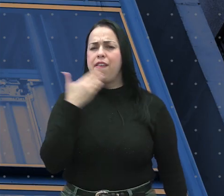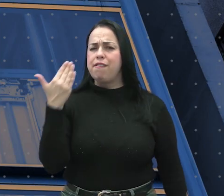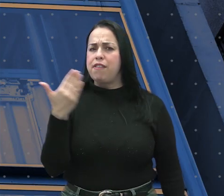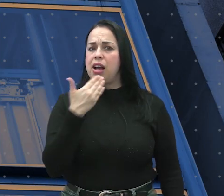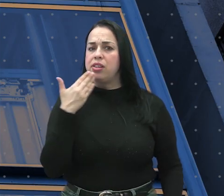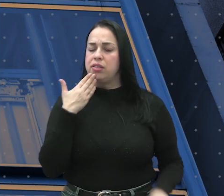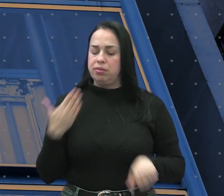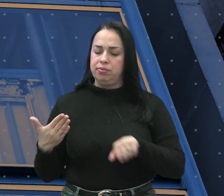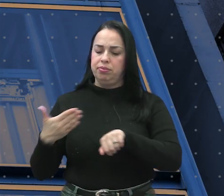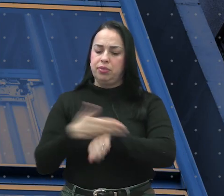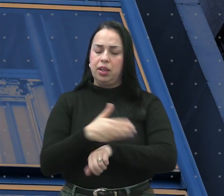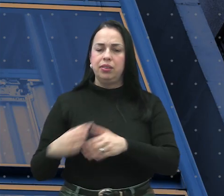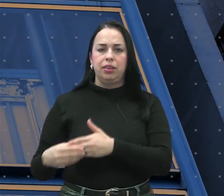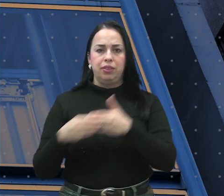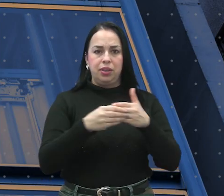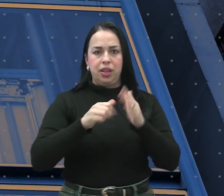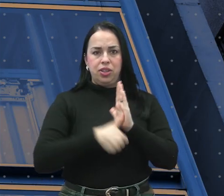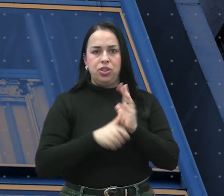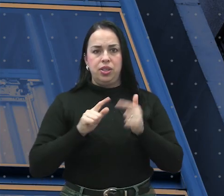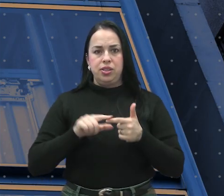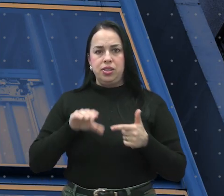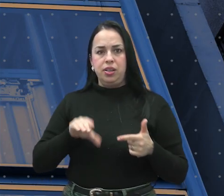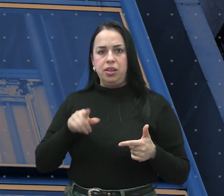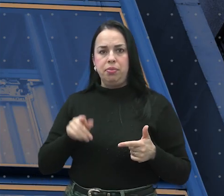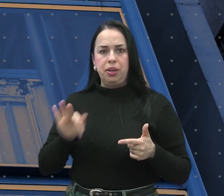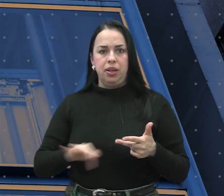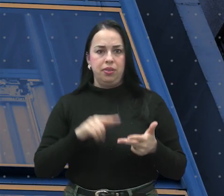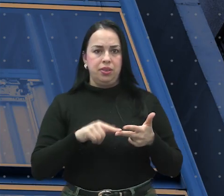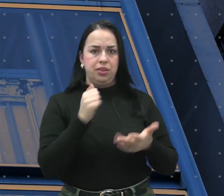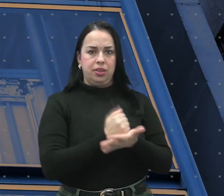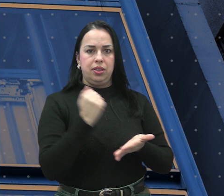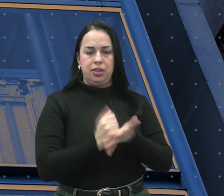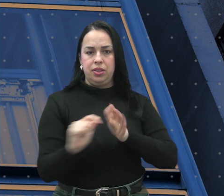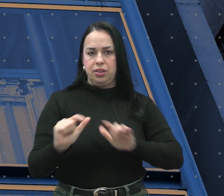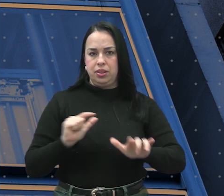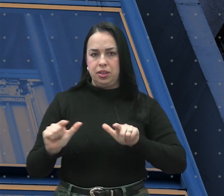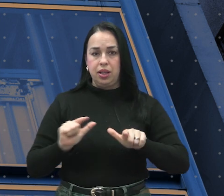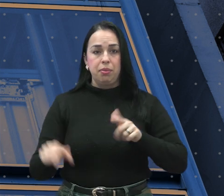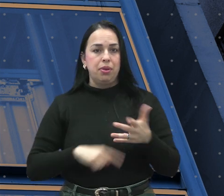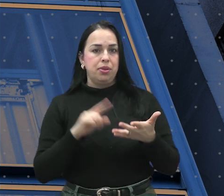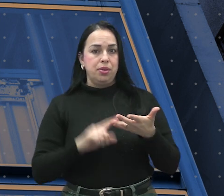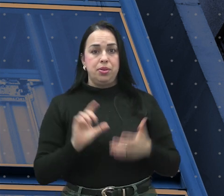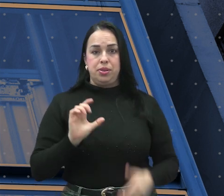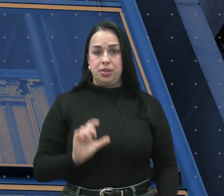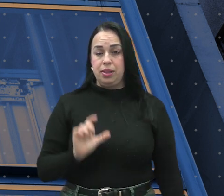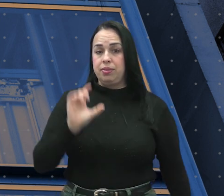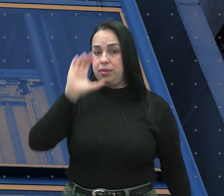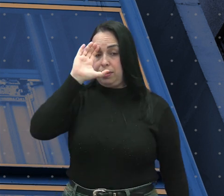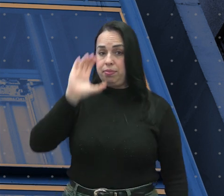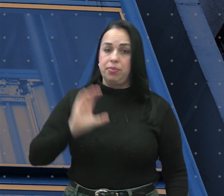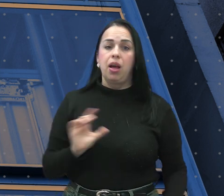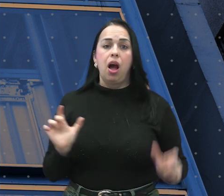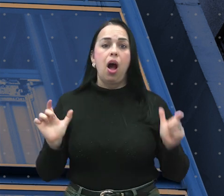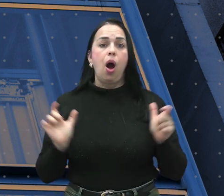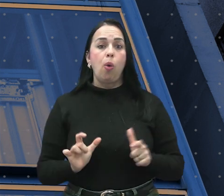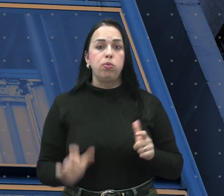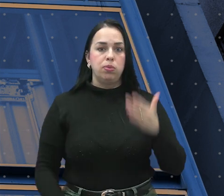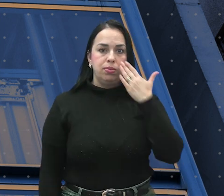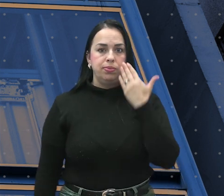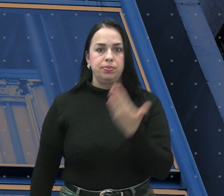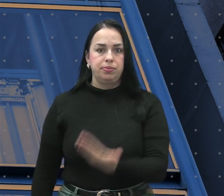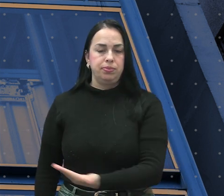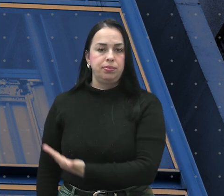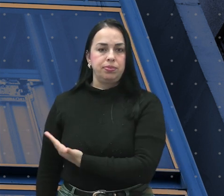fácil, é só comparecer ao PAT levando RG, CPF, carteira de trabalho e o cartão cidadão. O PAT fica na